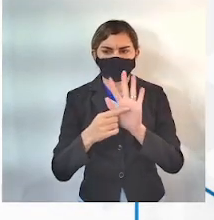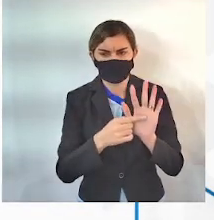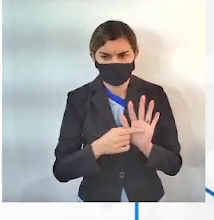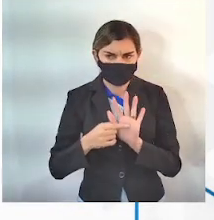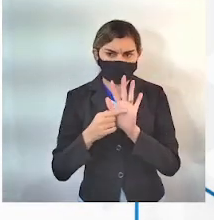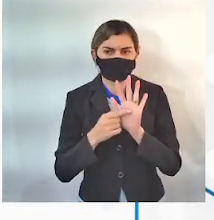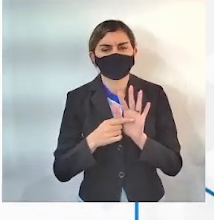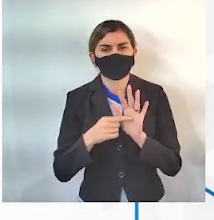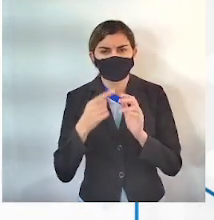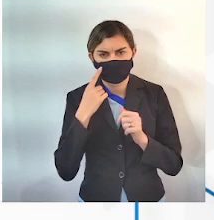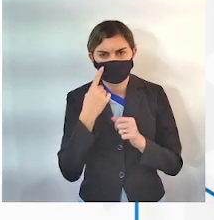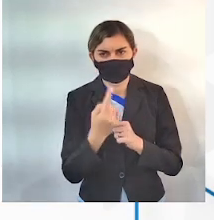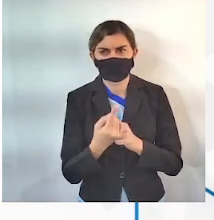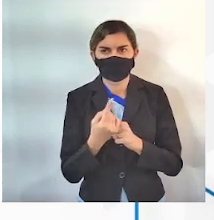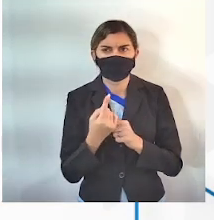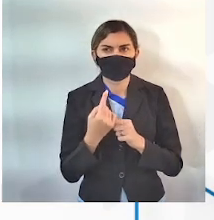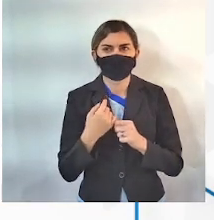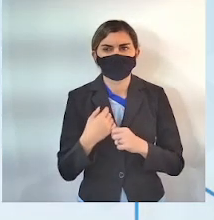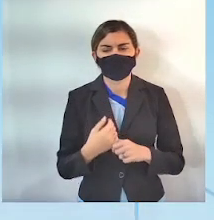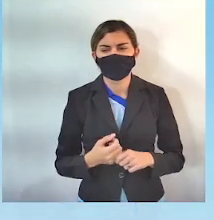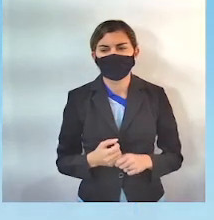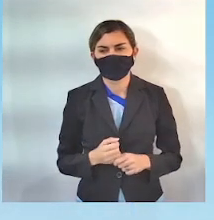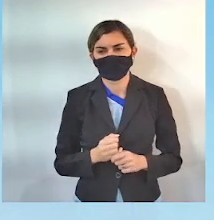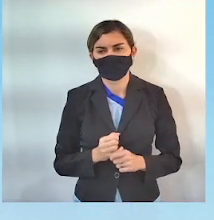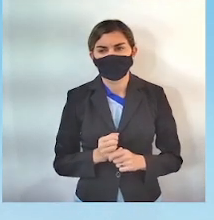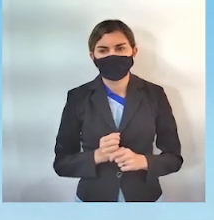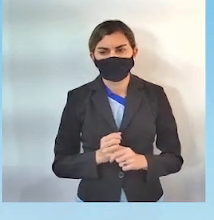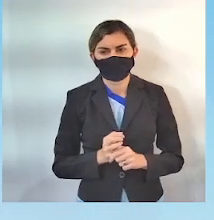devida referenciação.